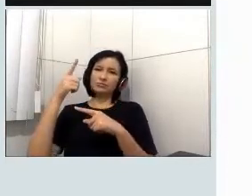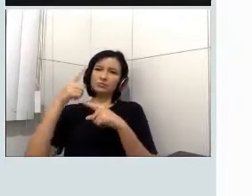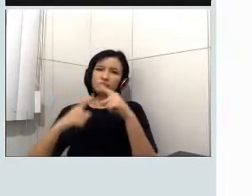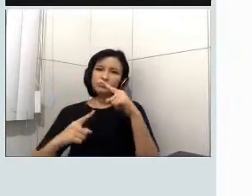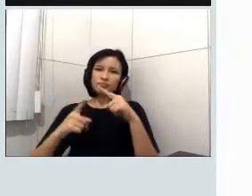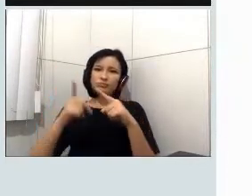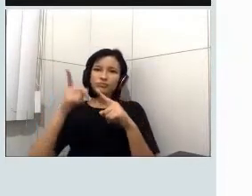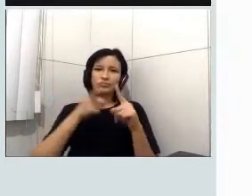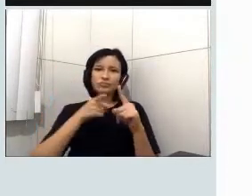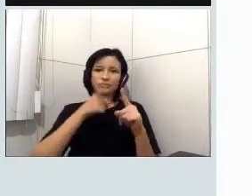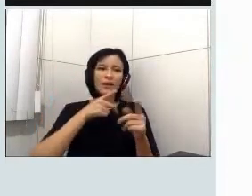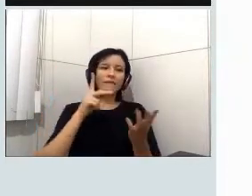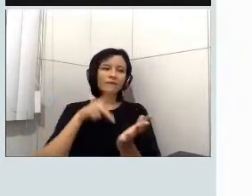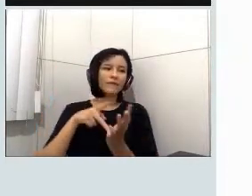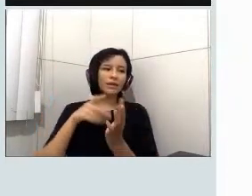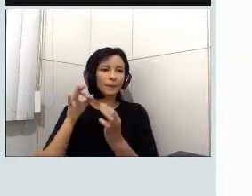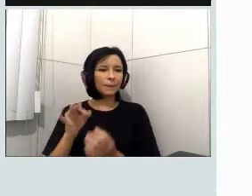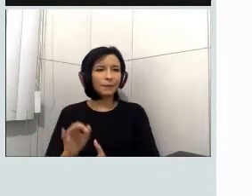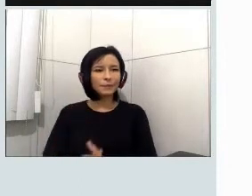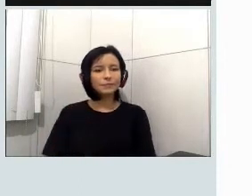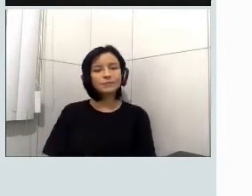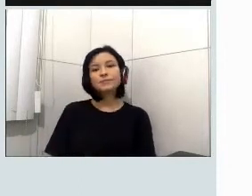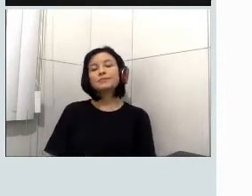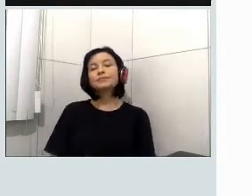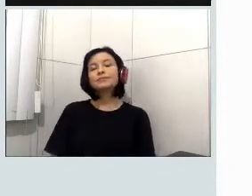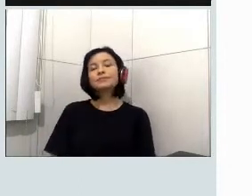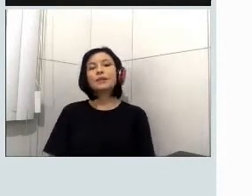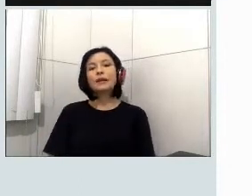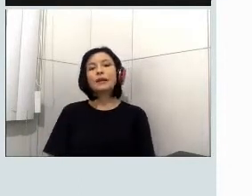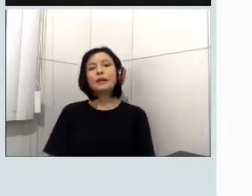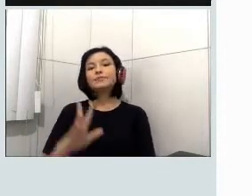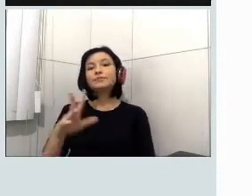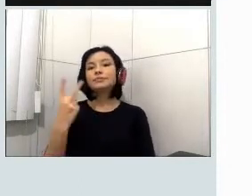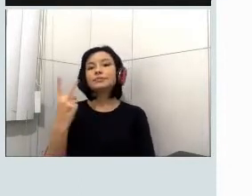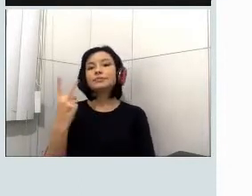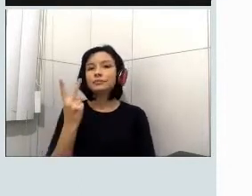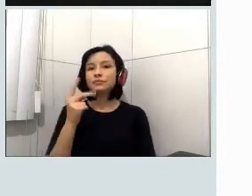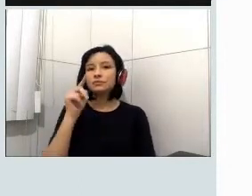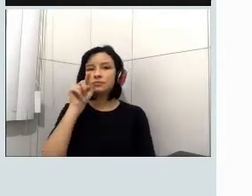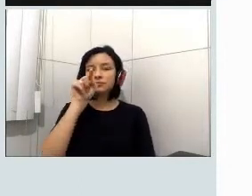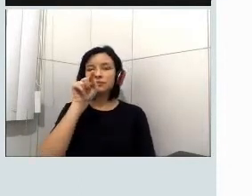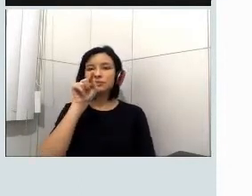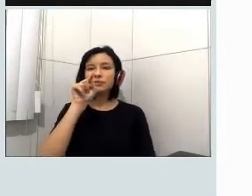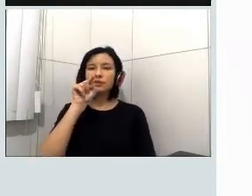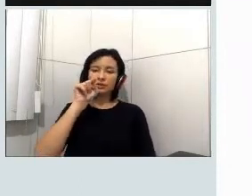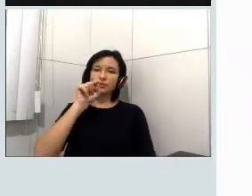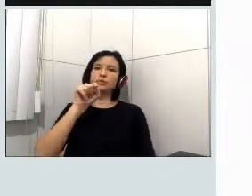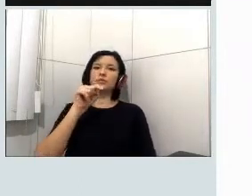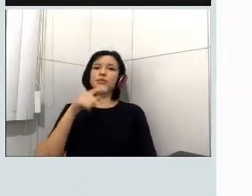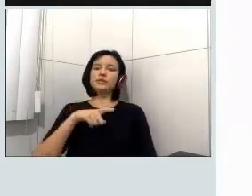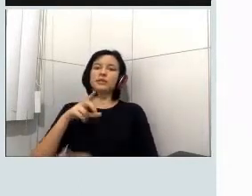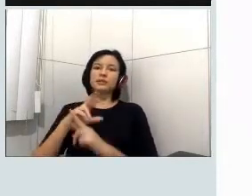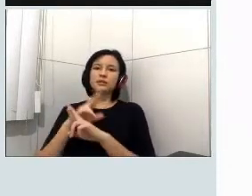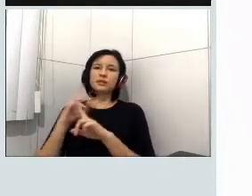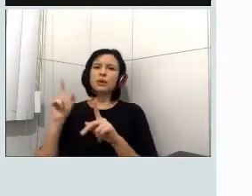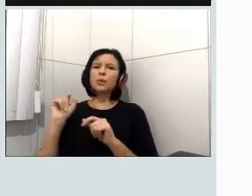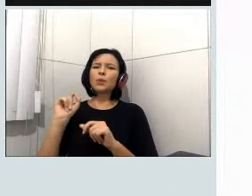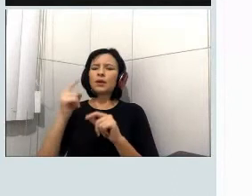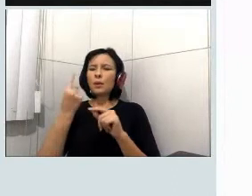ok? E por dois pontos distintos passa uma reta.